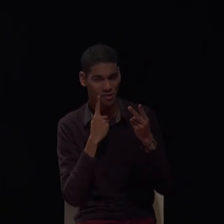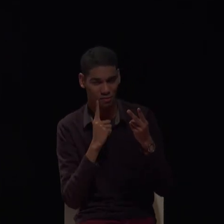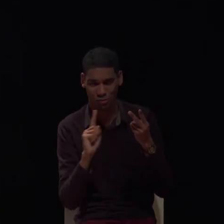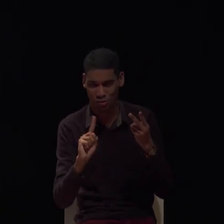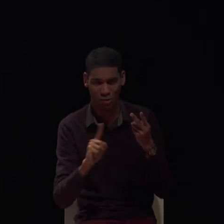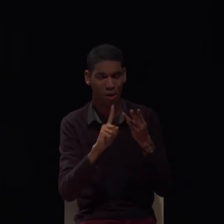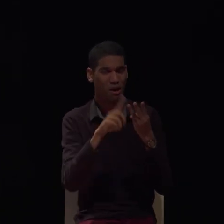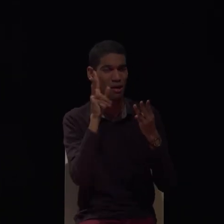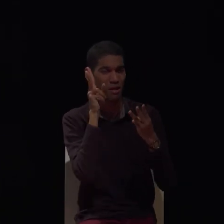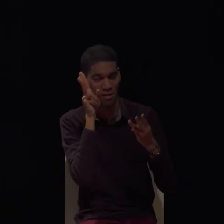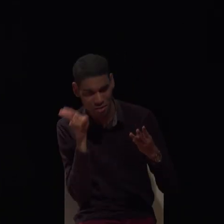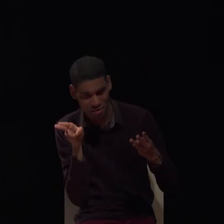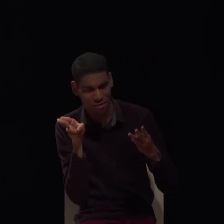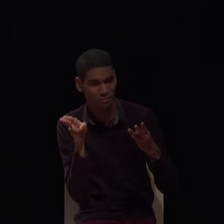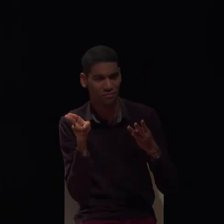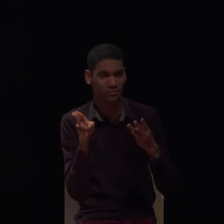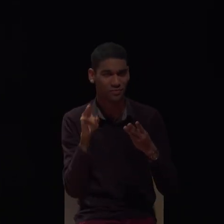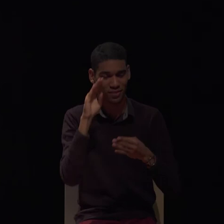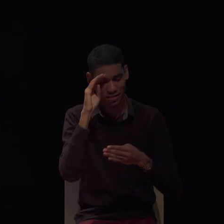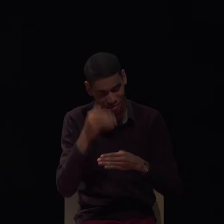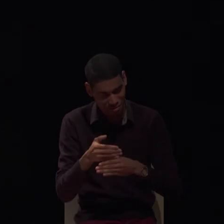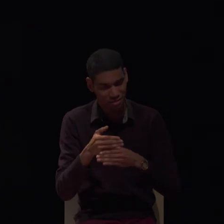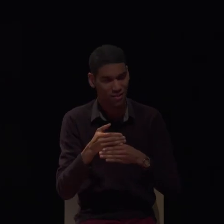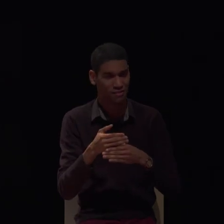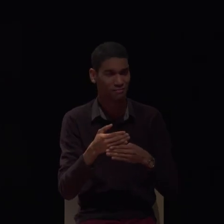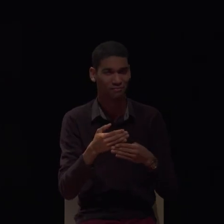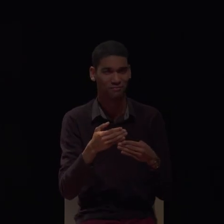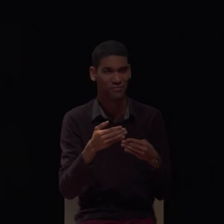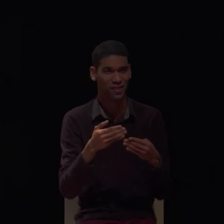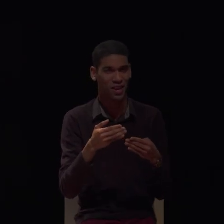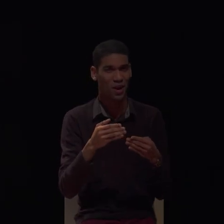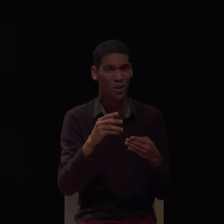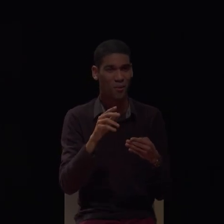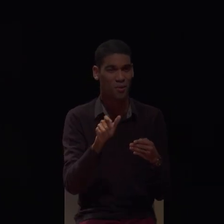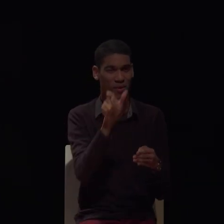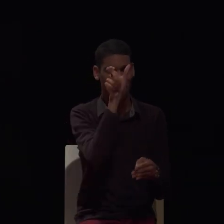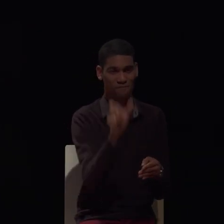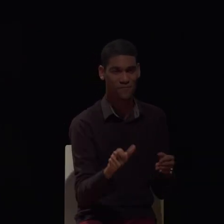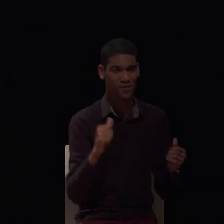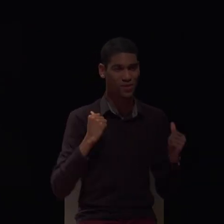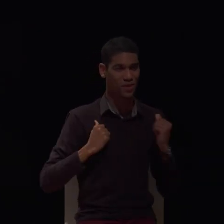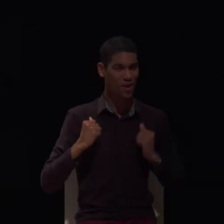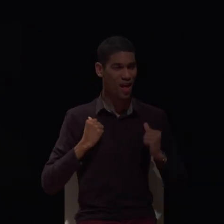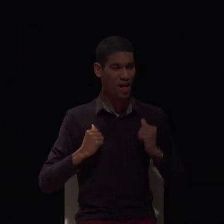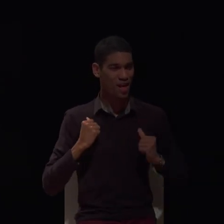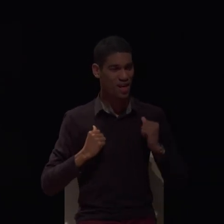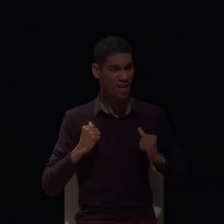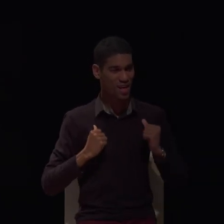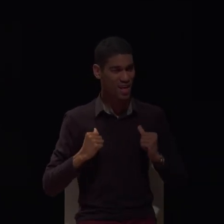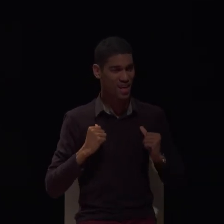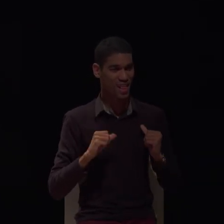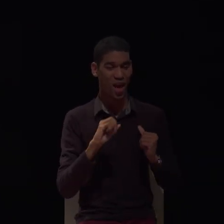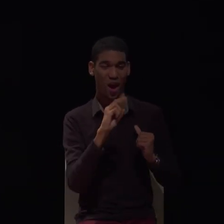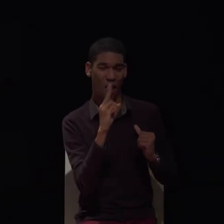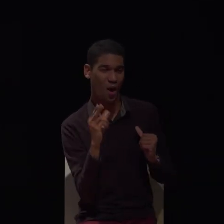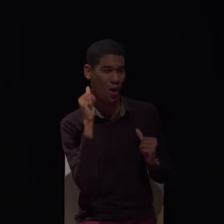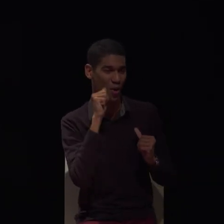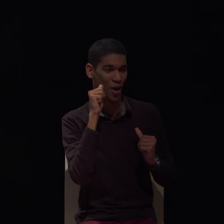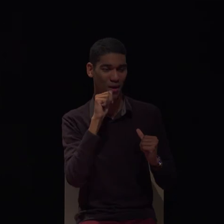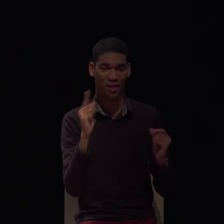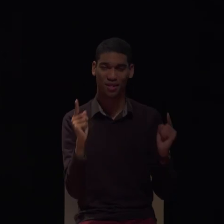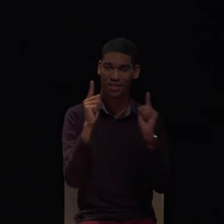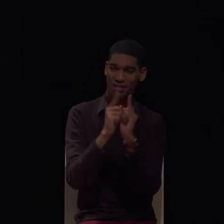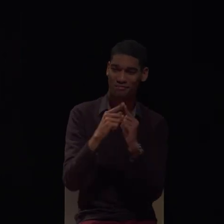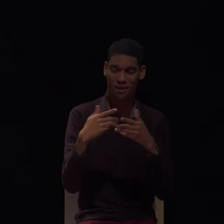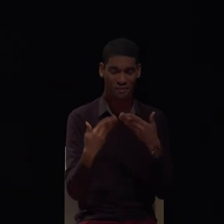galã bate na guiana na garoa que eu não sei como se chama o feminino de galã desculpa não sei né